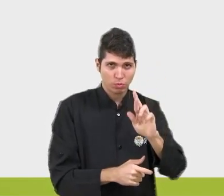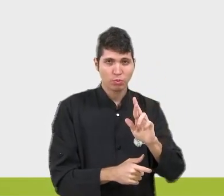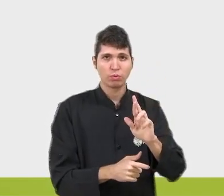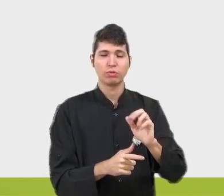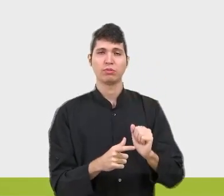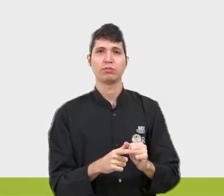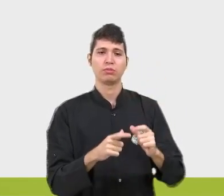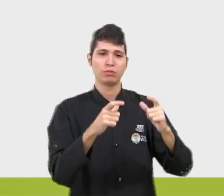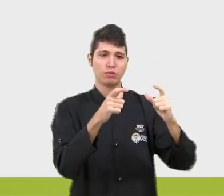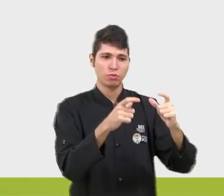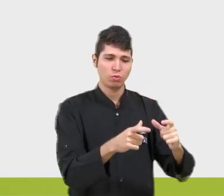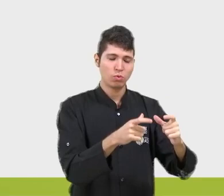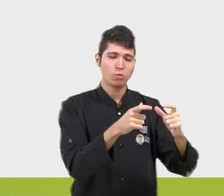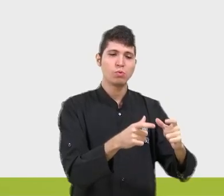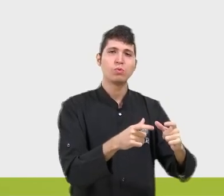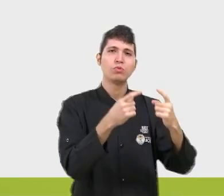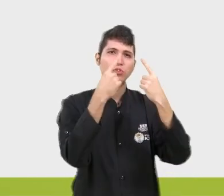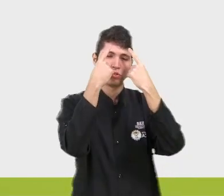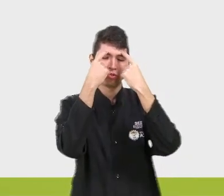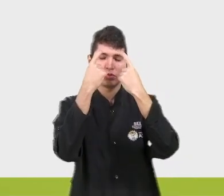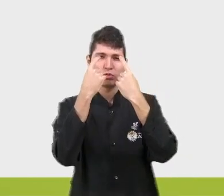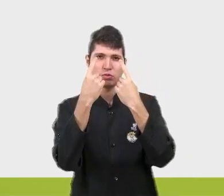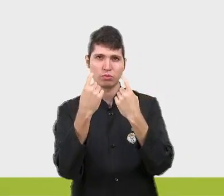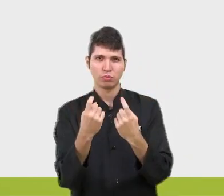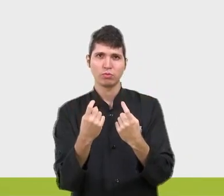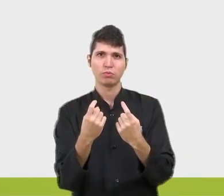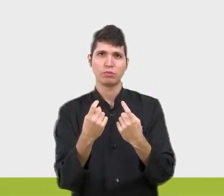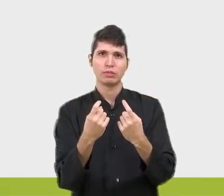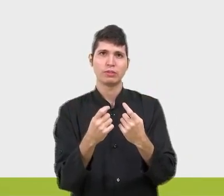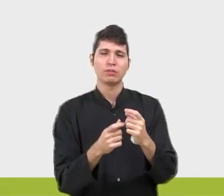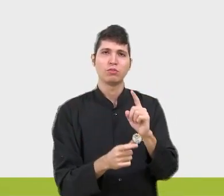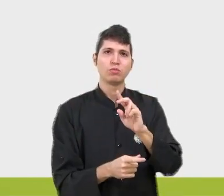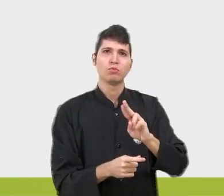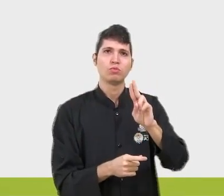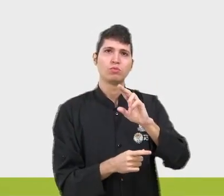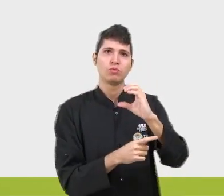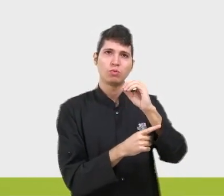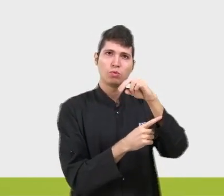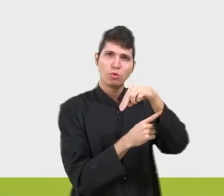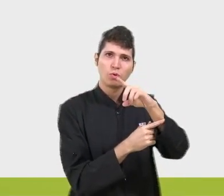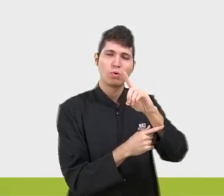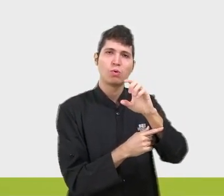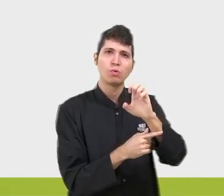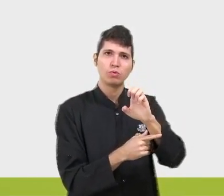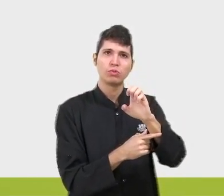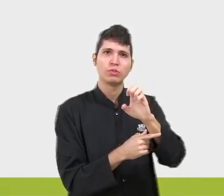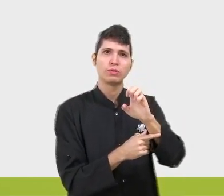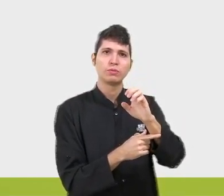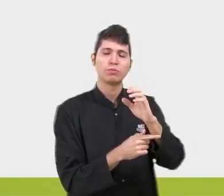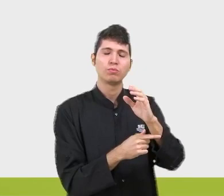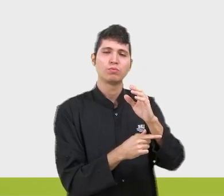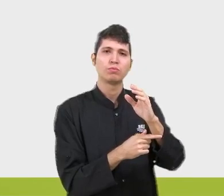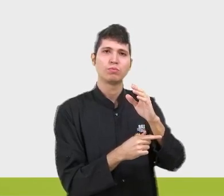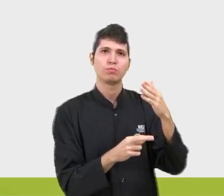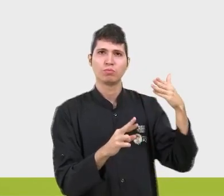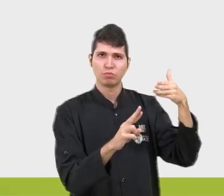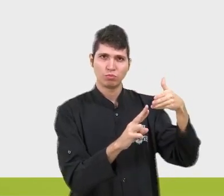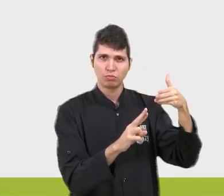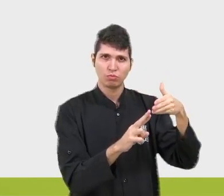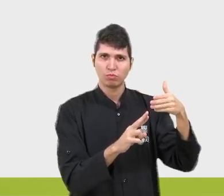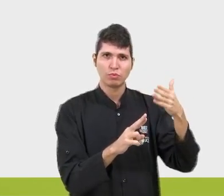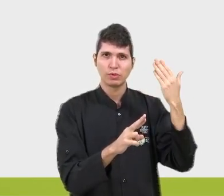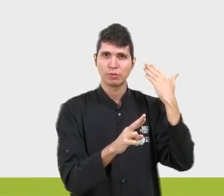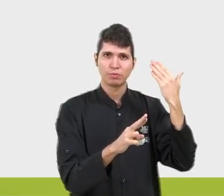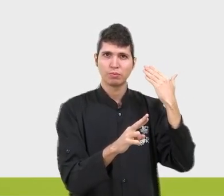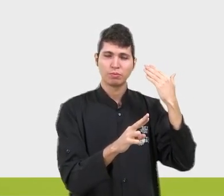a violência, olha só, ele utilizou onde para se referir a essa época, né? Então, não dá o sentido de lugar,